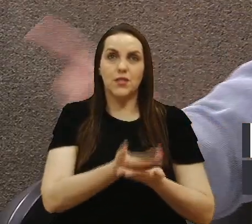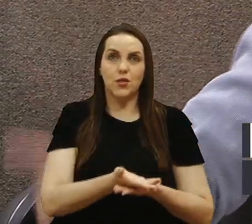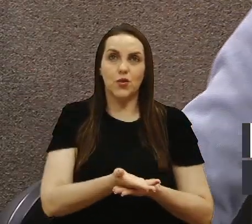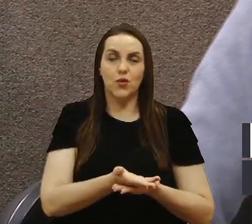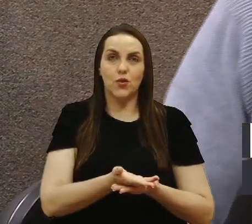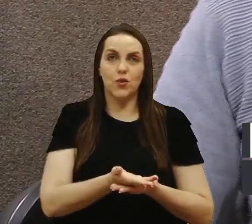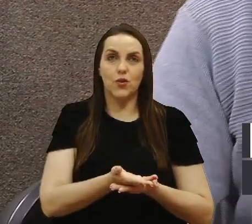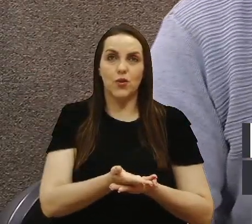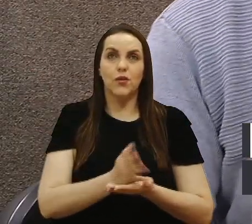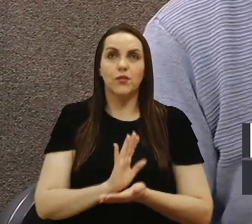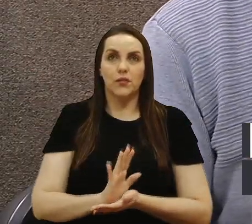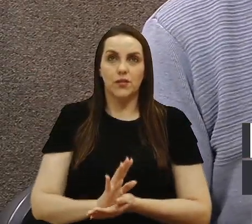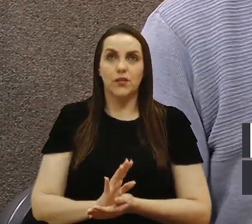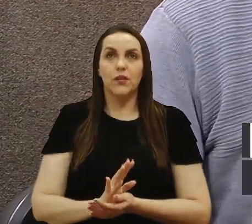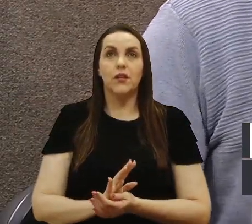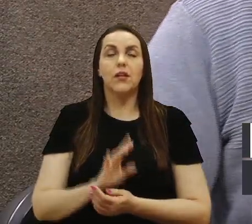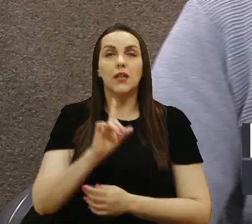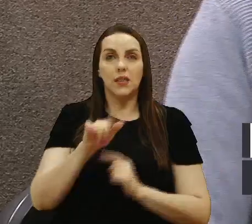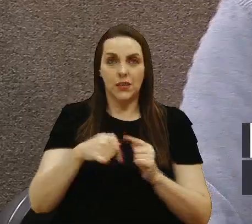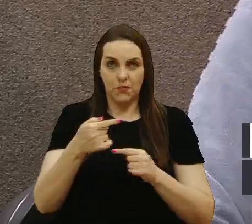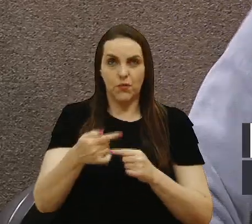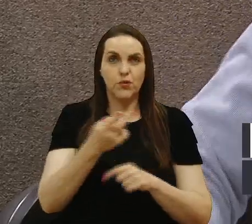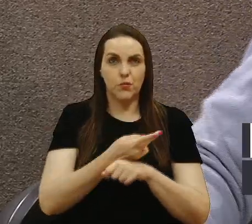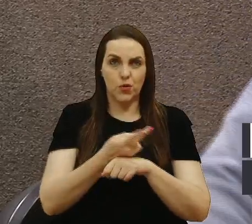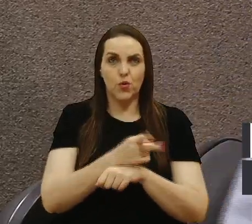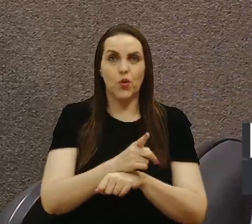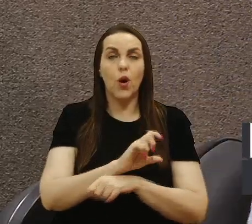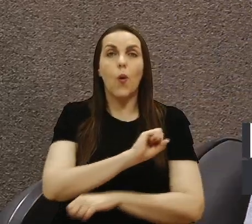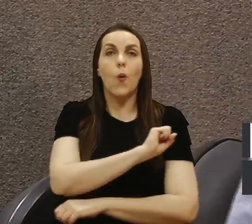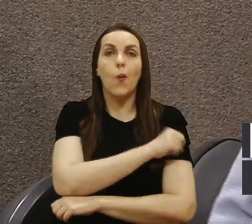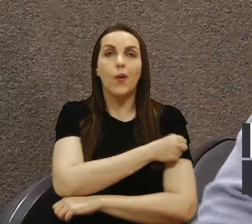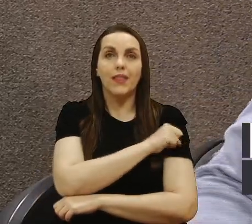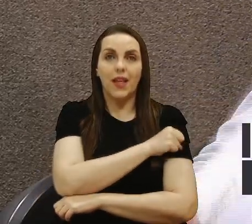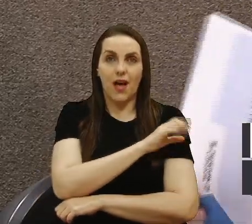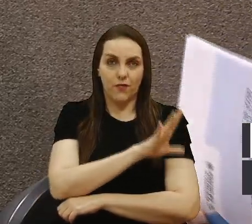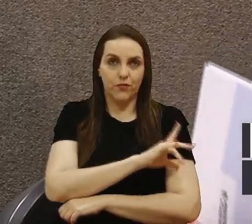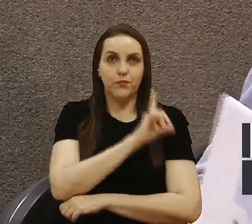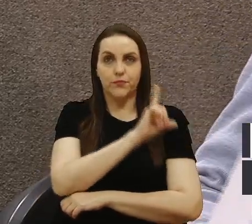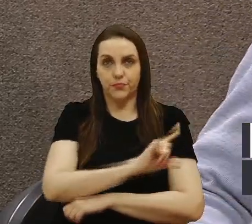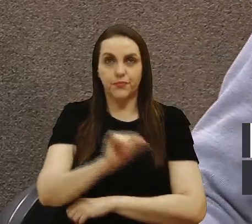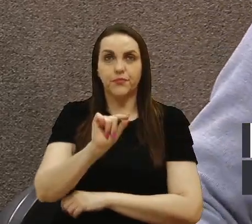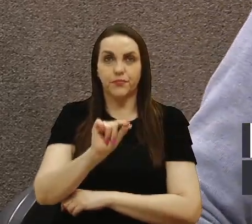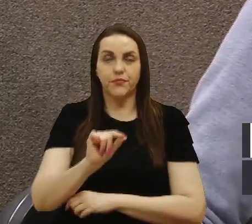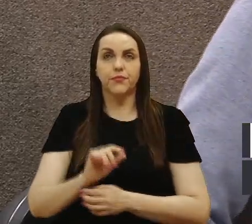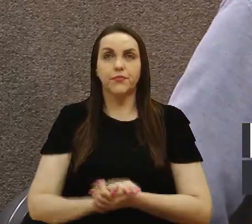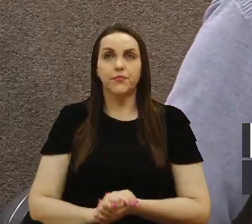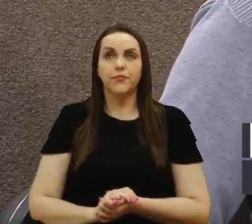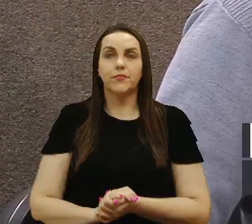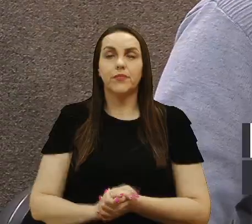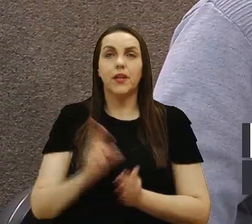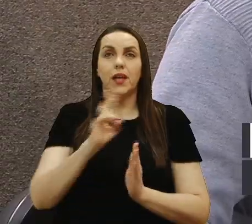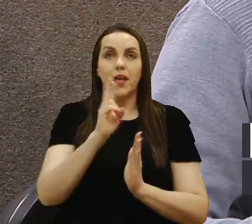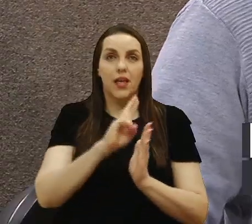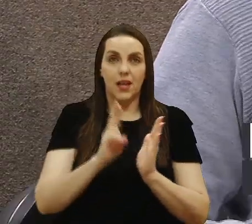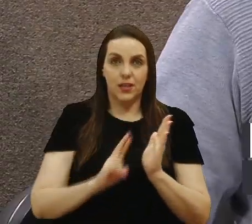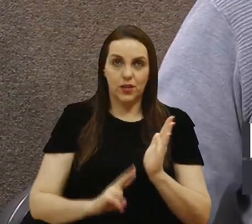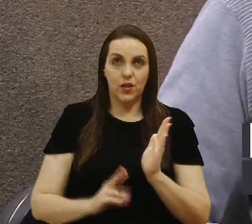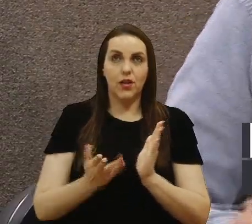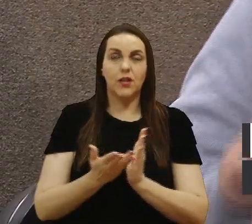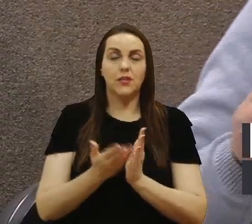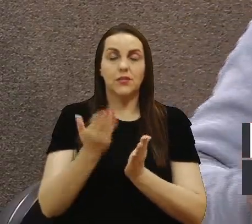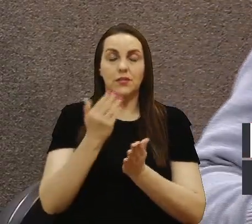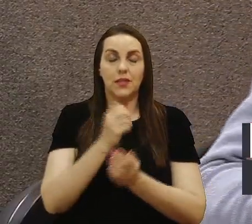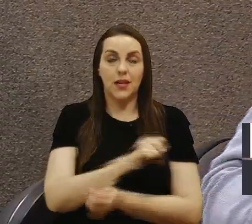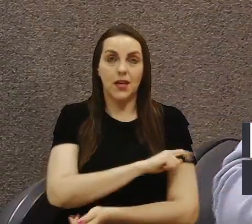Nono ano, mas depois o senhor procura lá. Mas enfim, está saindo o 8º ano, e tem aqui também, inclusive, nesse relatório, que os anos